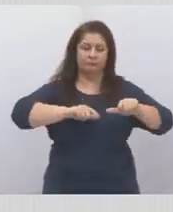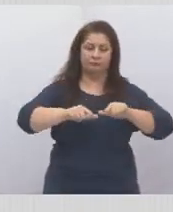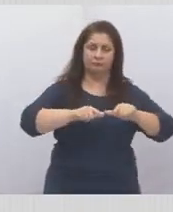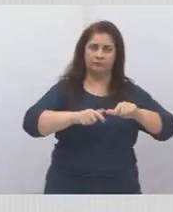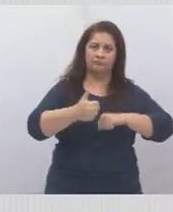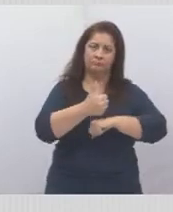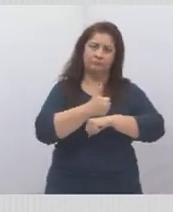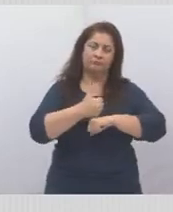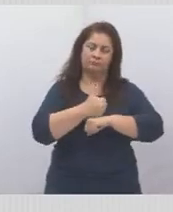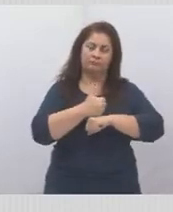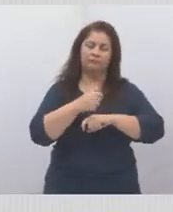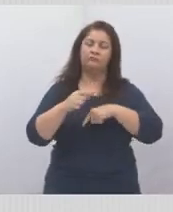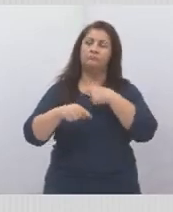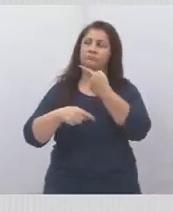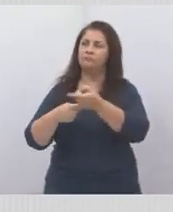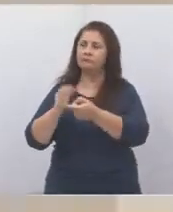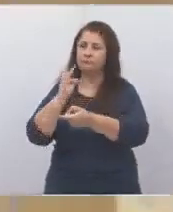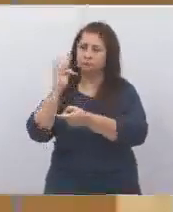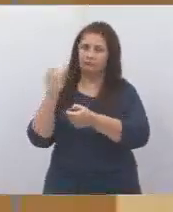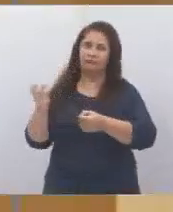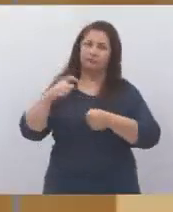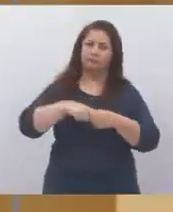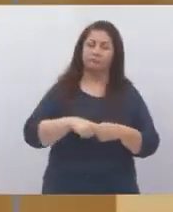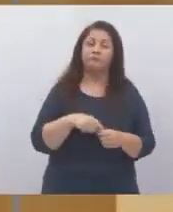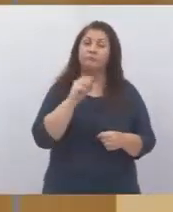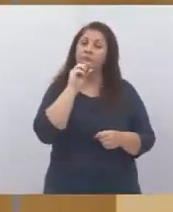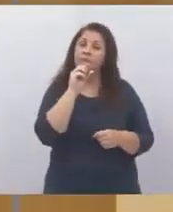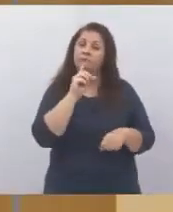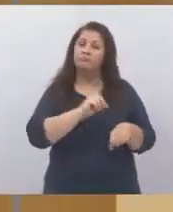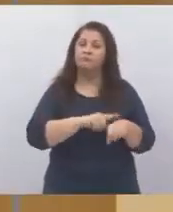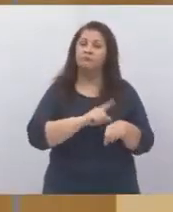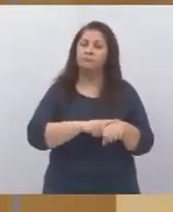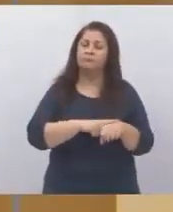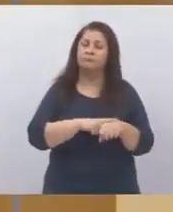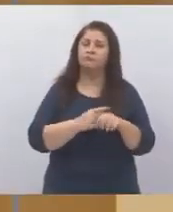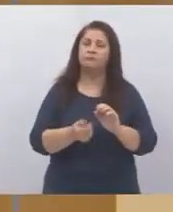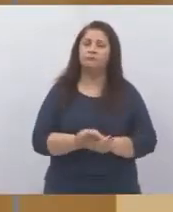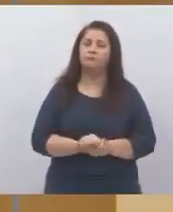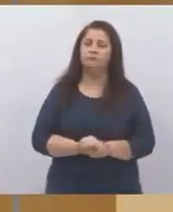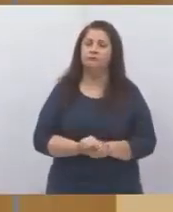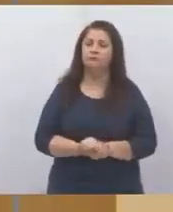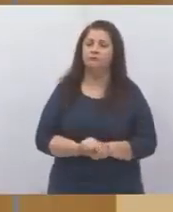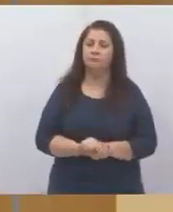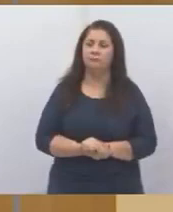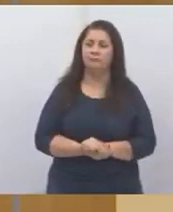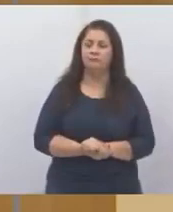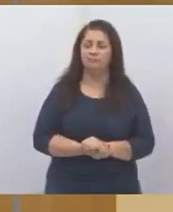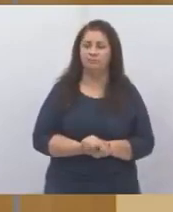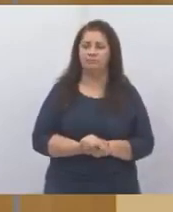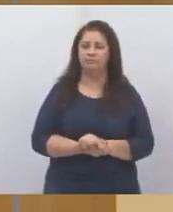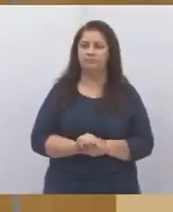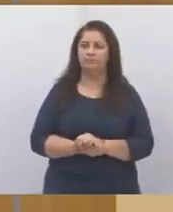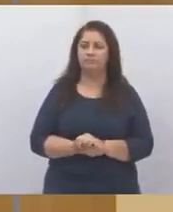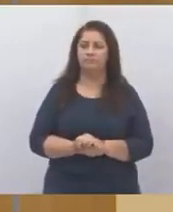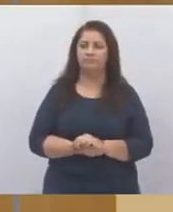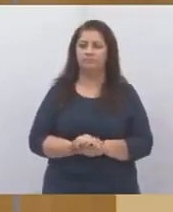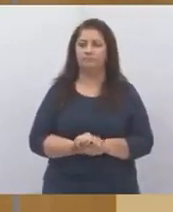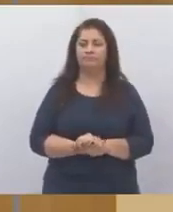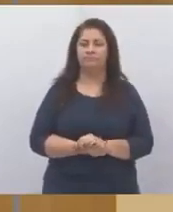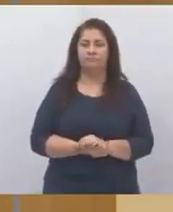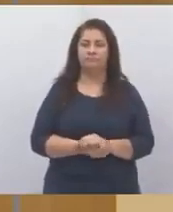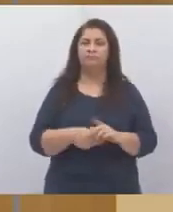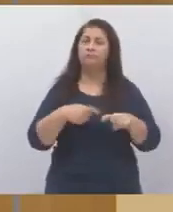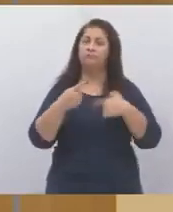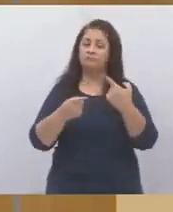exercer atividade de trabalho é um benefício temporário a hora que trabalhador recupera sua capacidade de trabalho ele